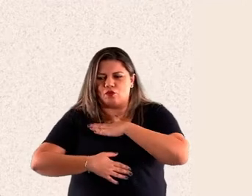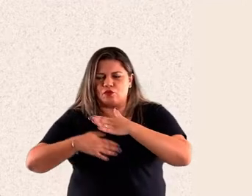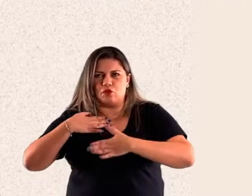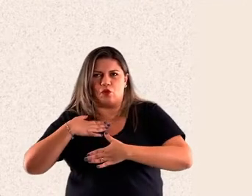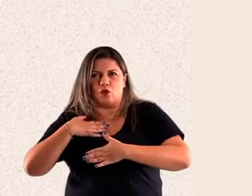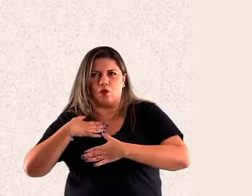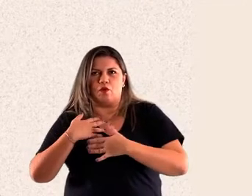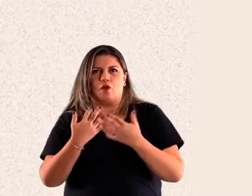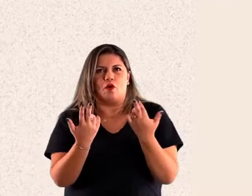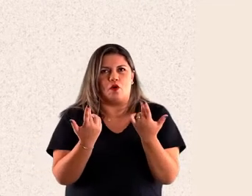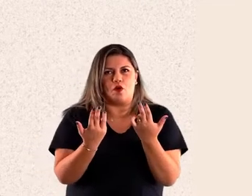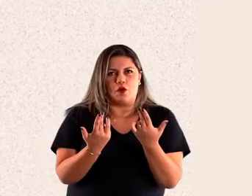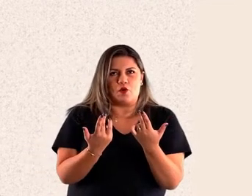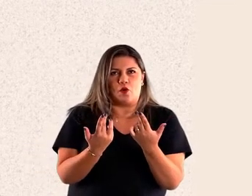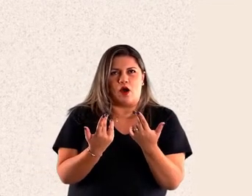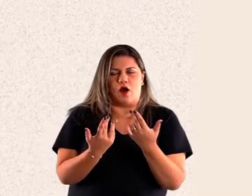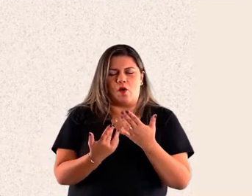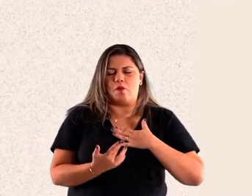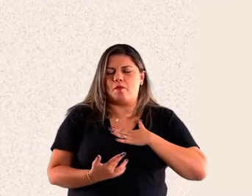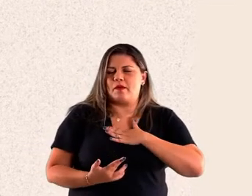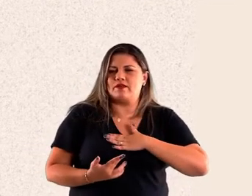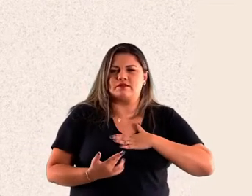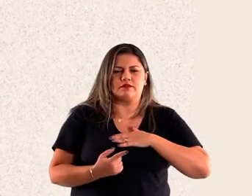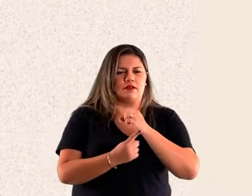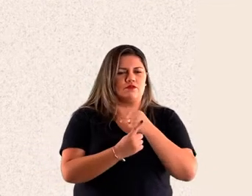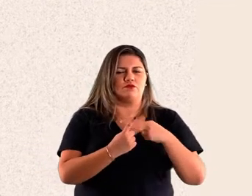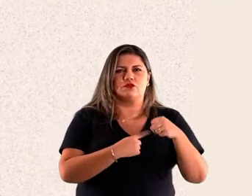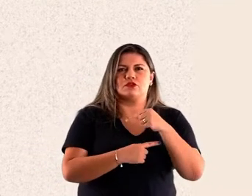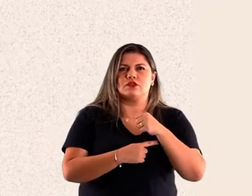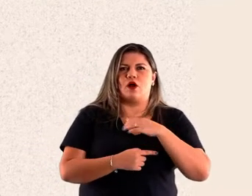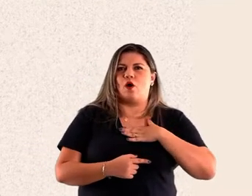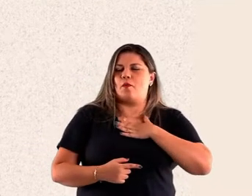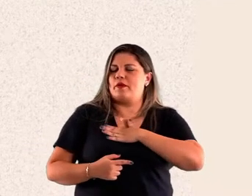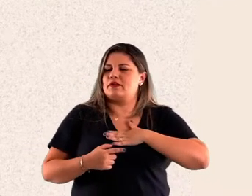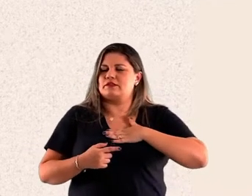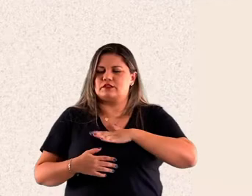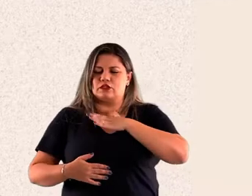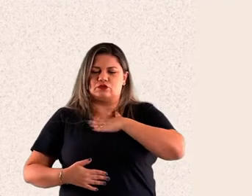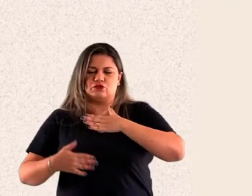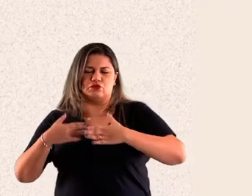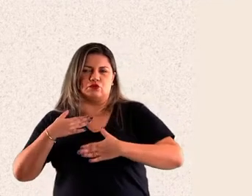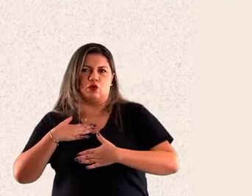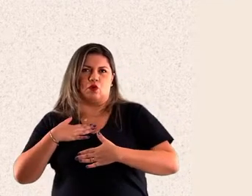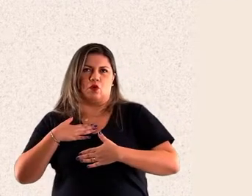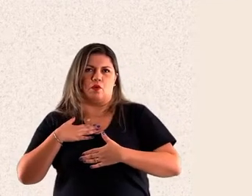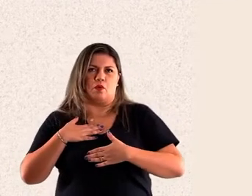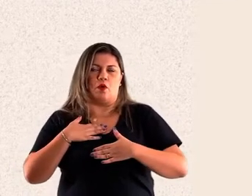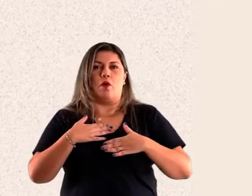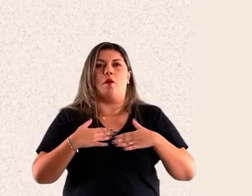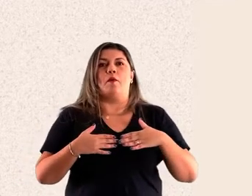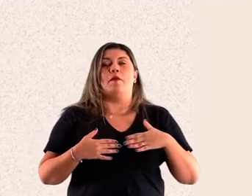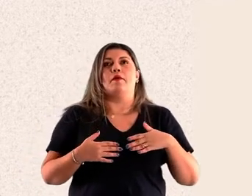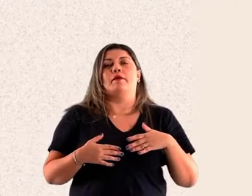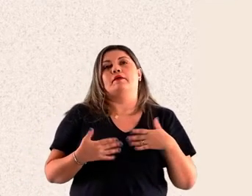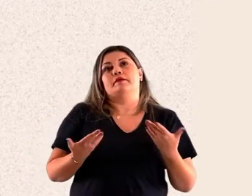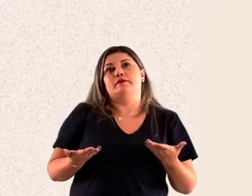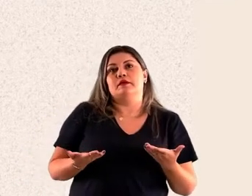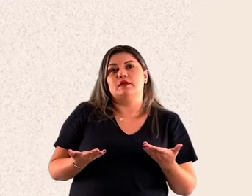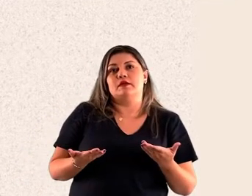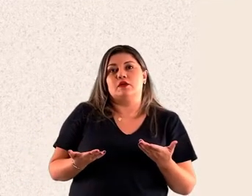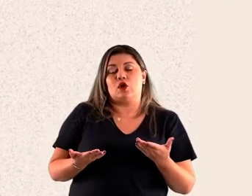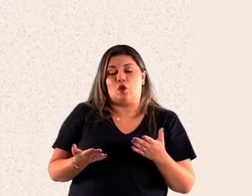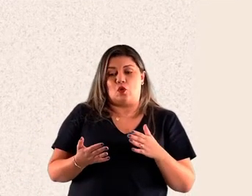mesma forma ou trazer social e o prazer físico quando a gente fala a gente busca que que o prazer físico na gente quando